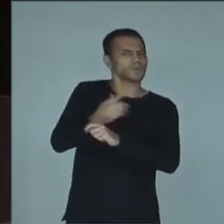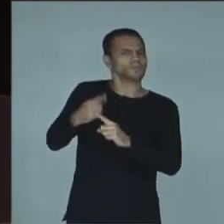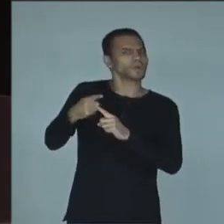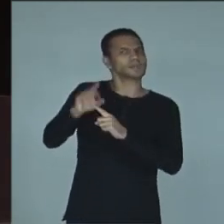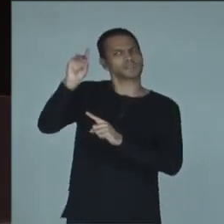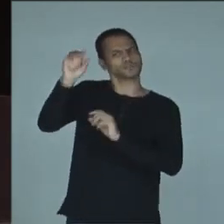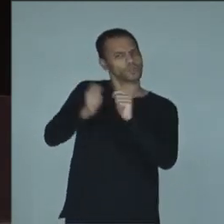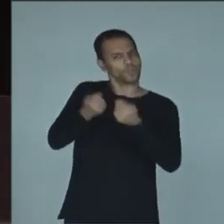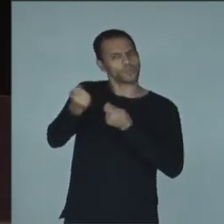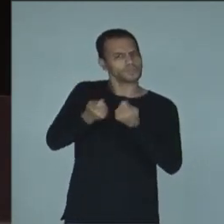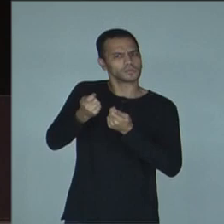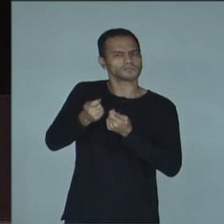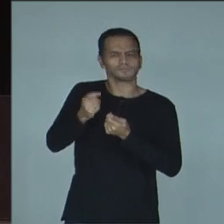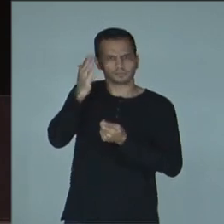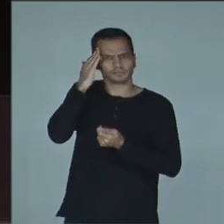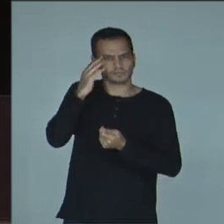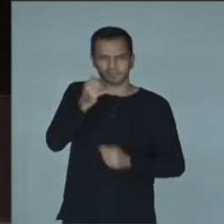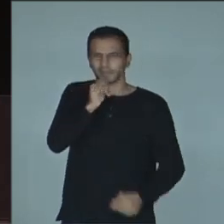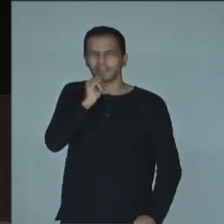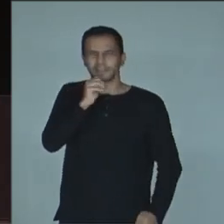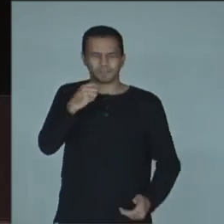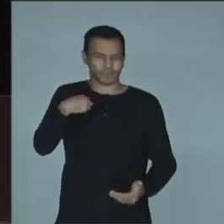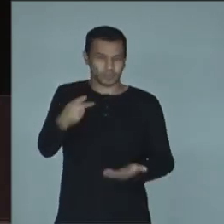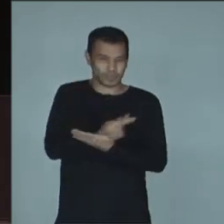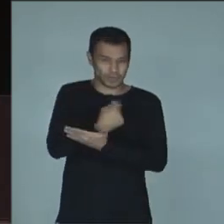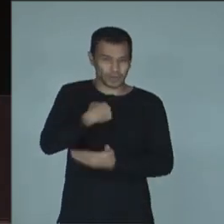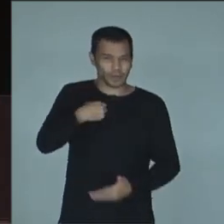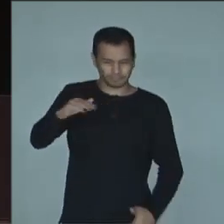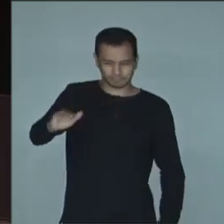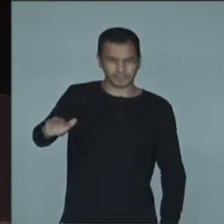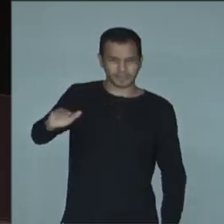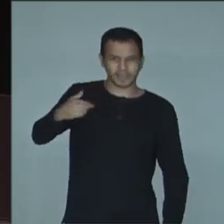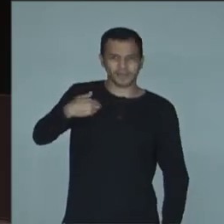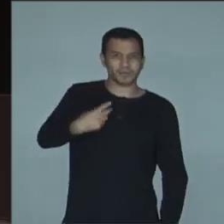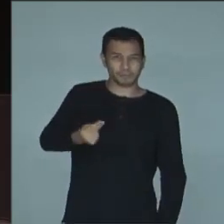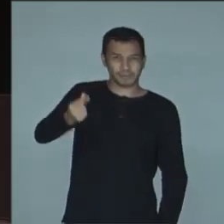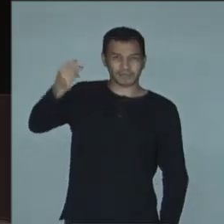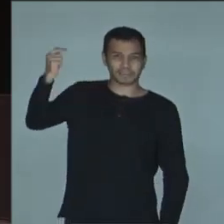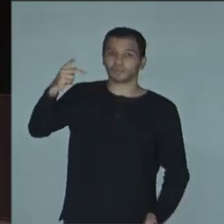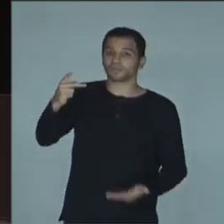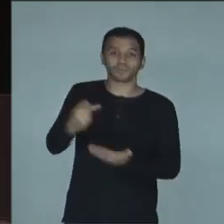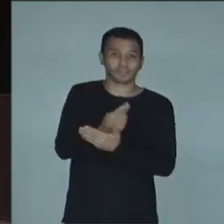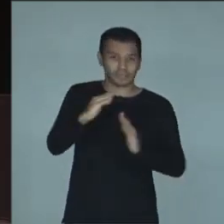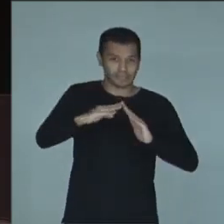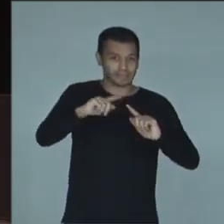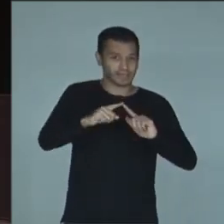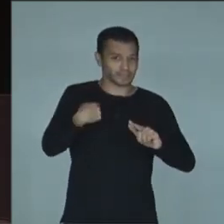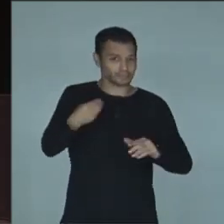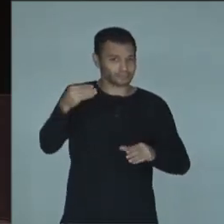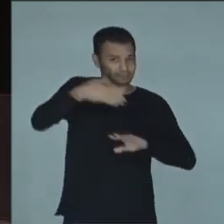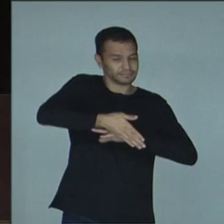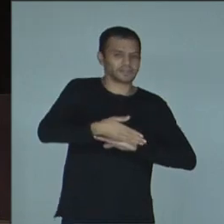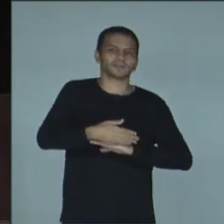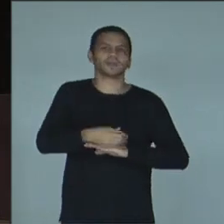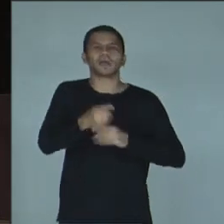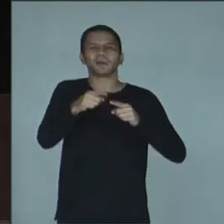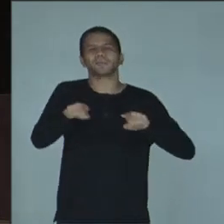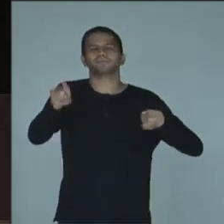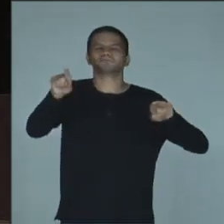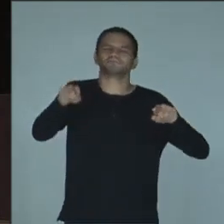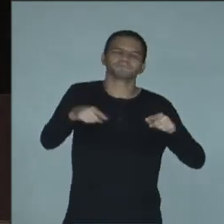mesmo quando eu era moleque molecão cantava o hino na minha igreja tal qual